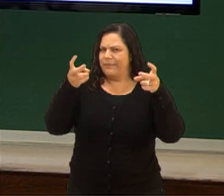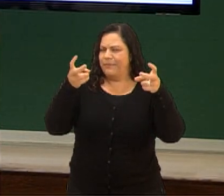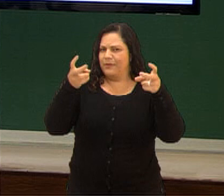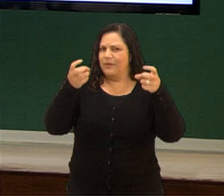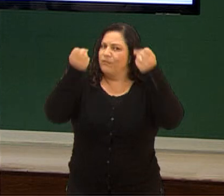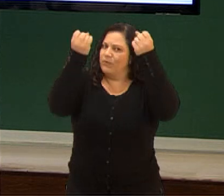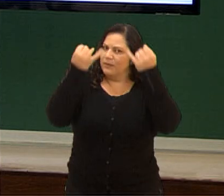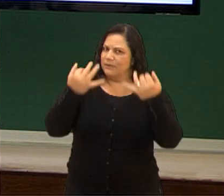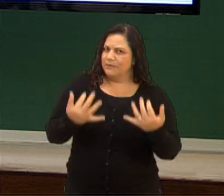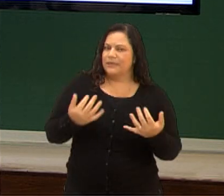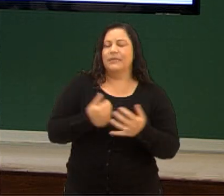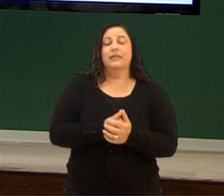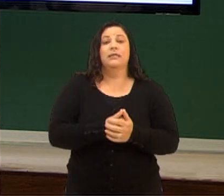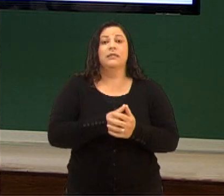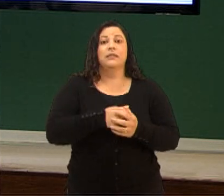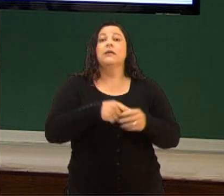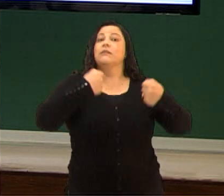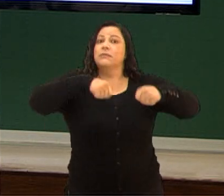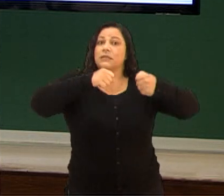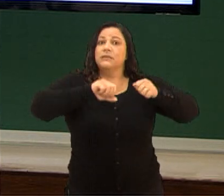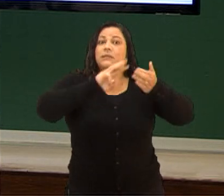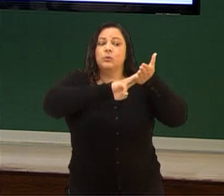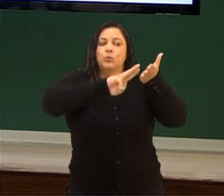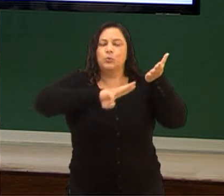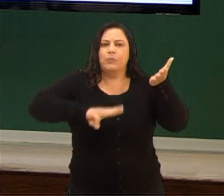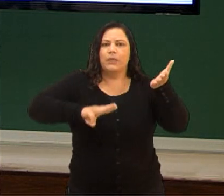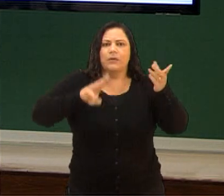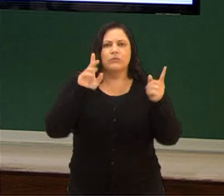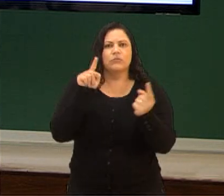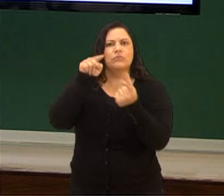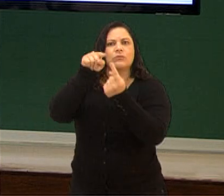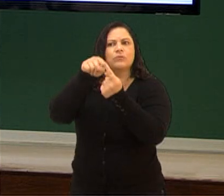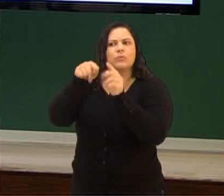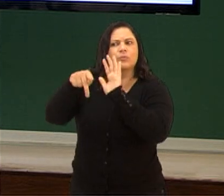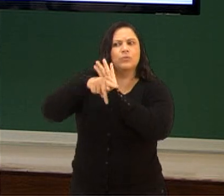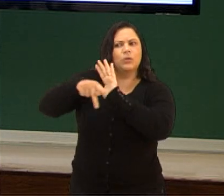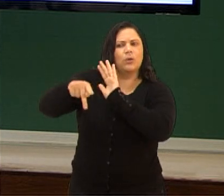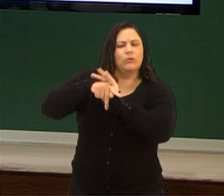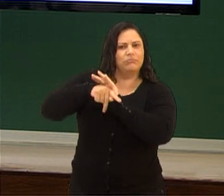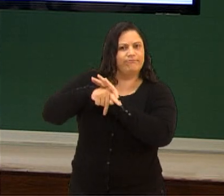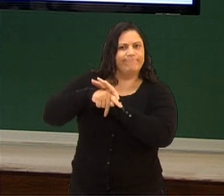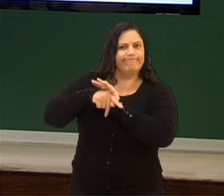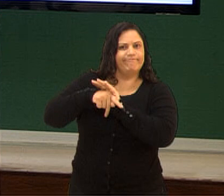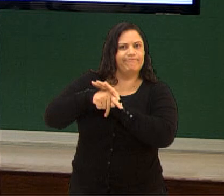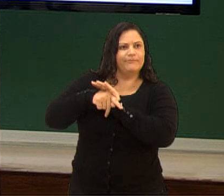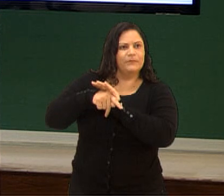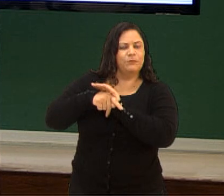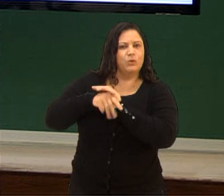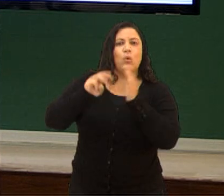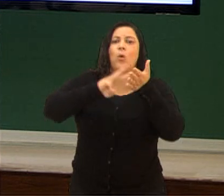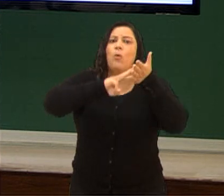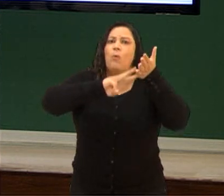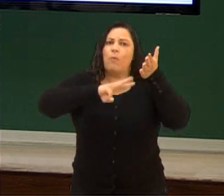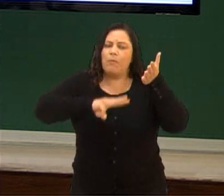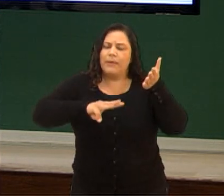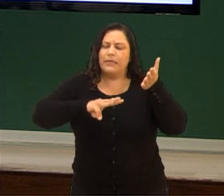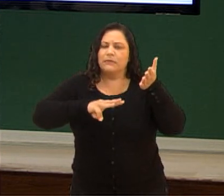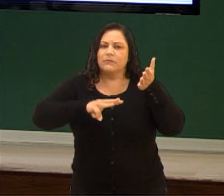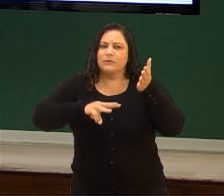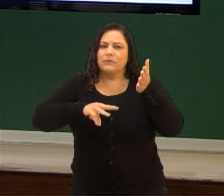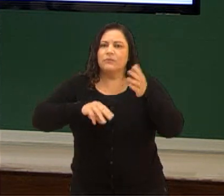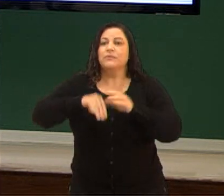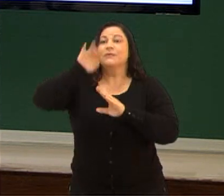quer um método específico. O que ele está querendo que você faça? O método da matriz adjunta.